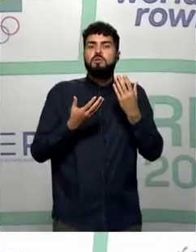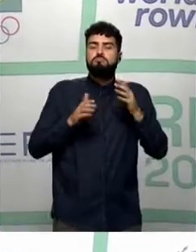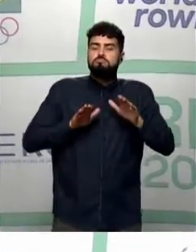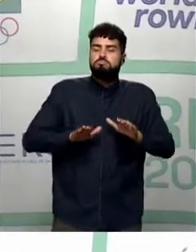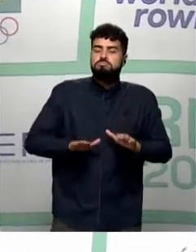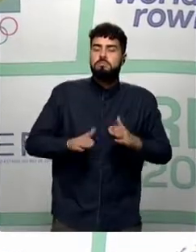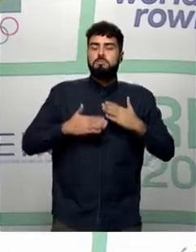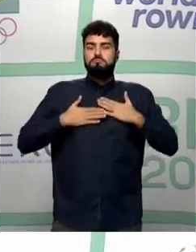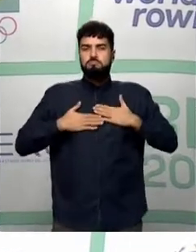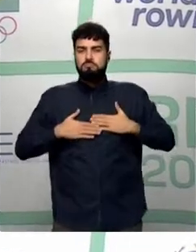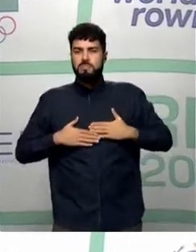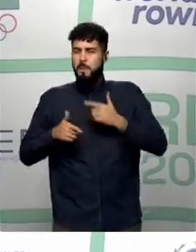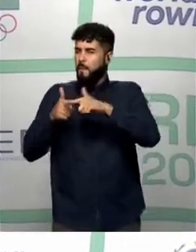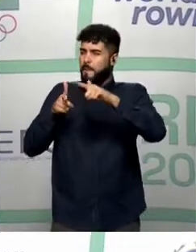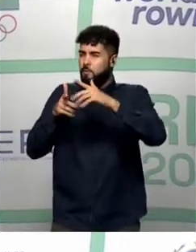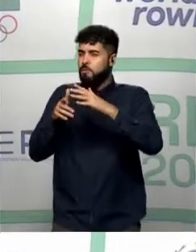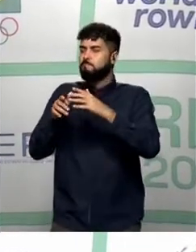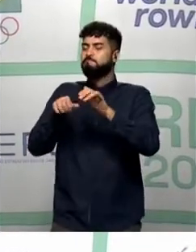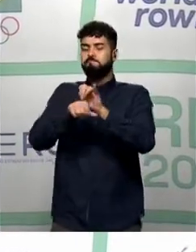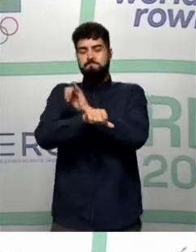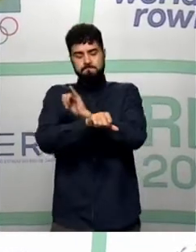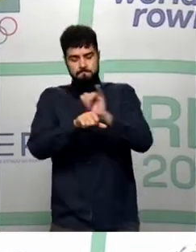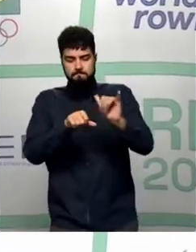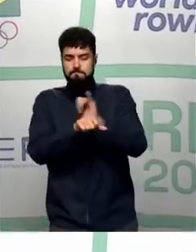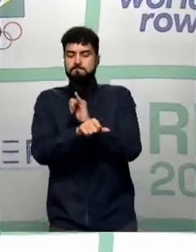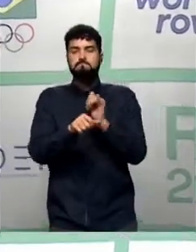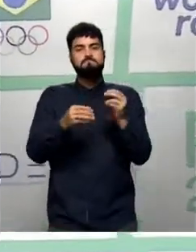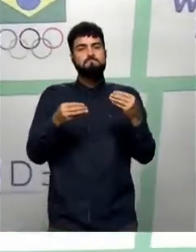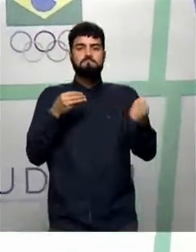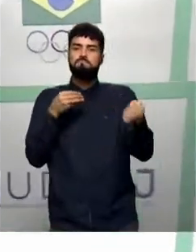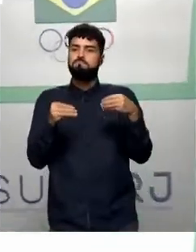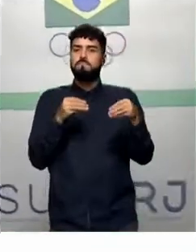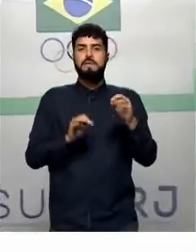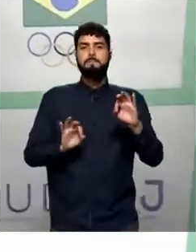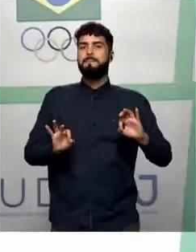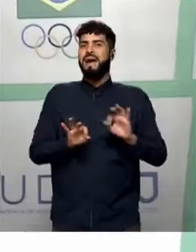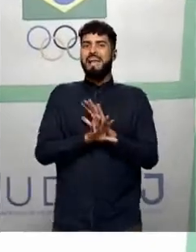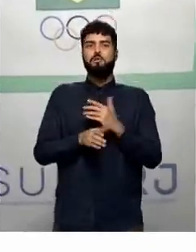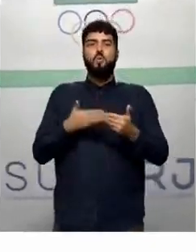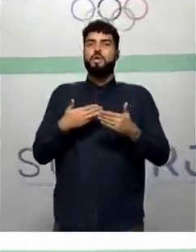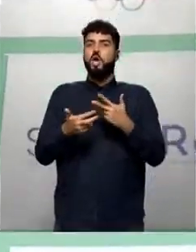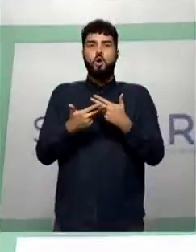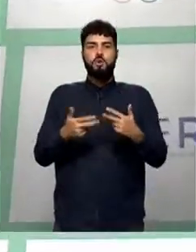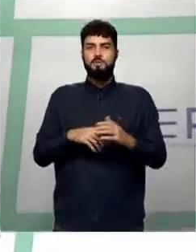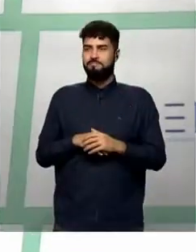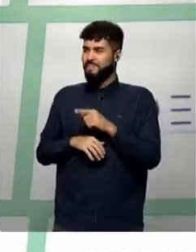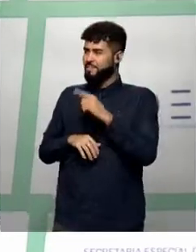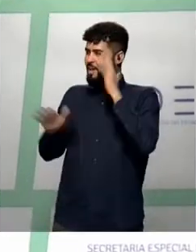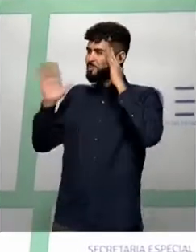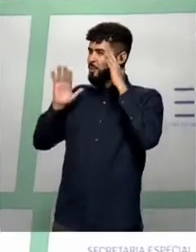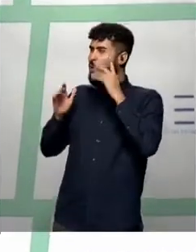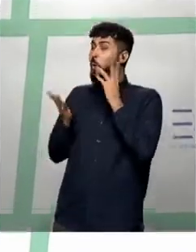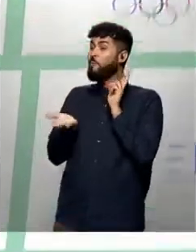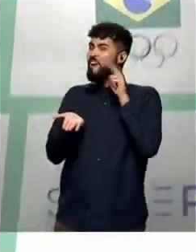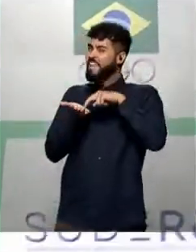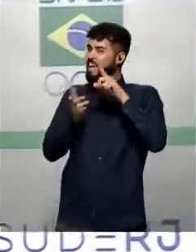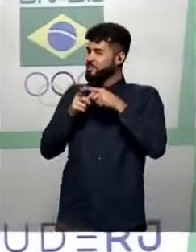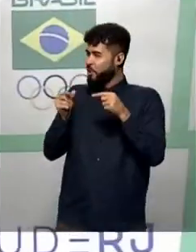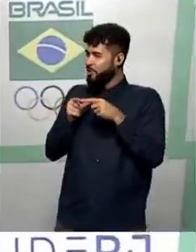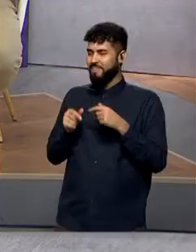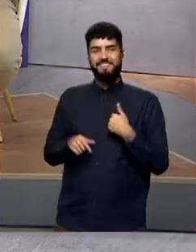a isso que eu tenho de lidar com as adversidades e tá preparado para qualquer coisa dá um toque